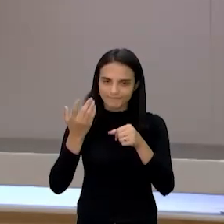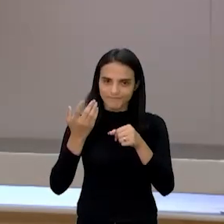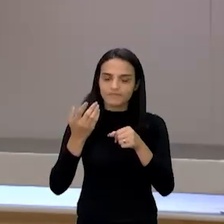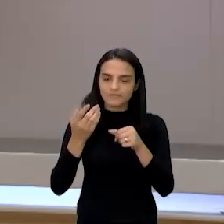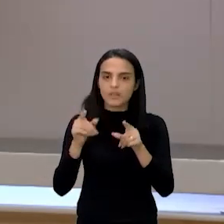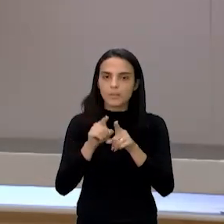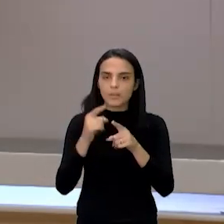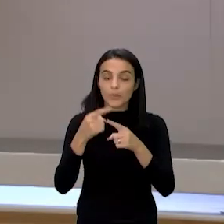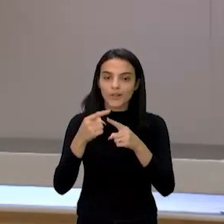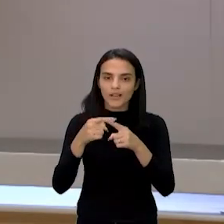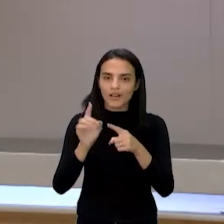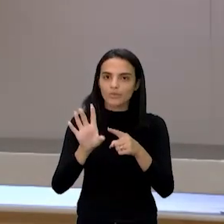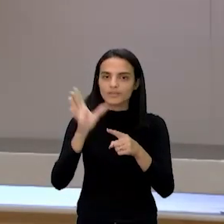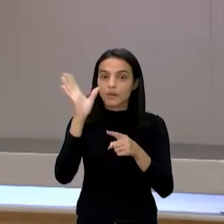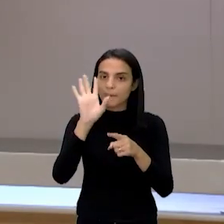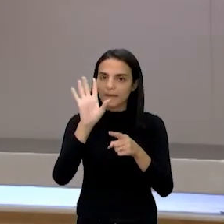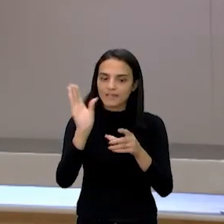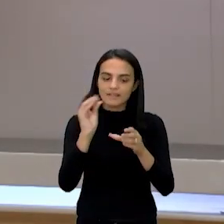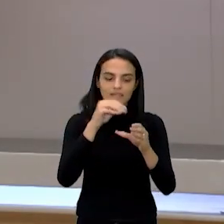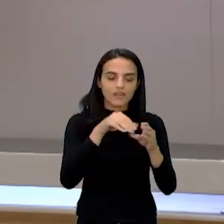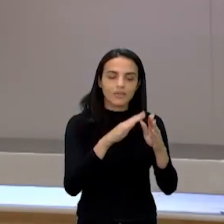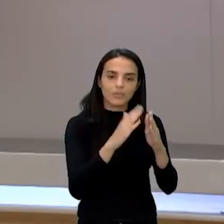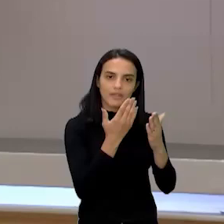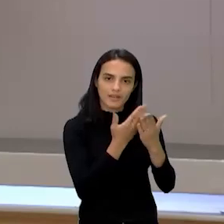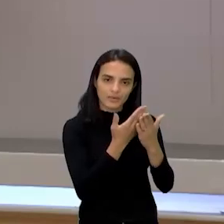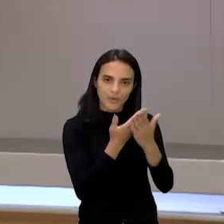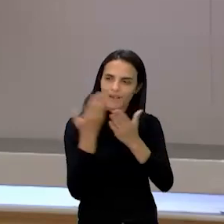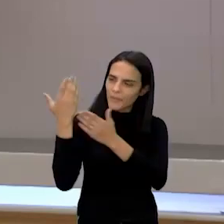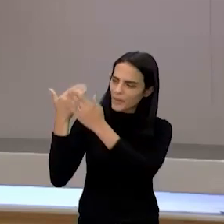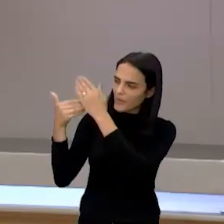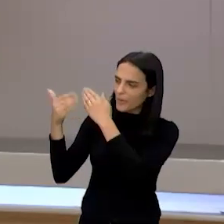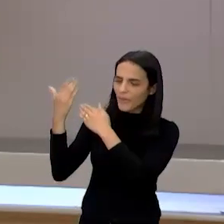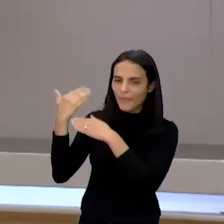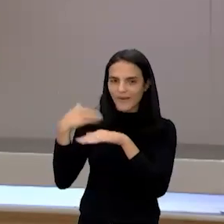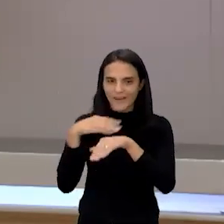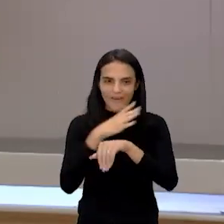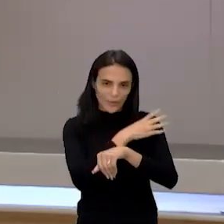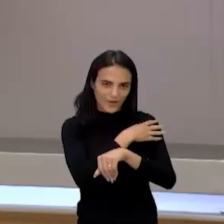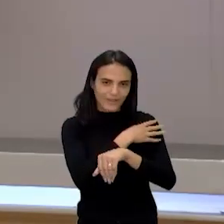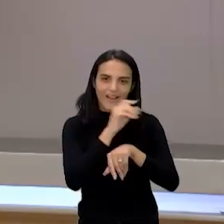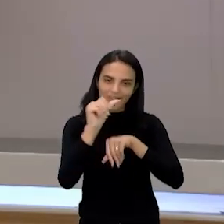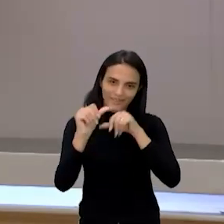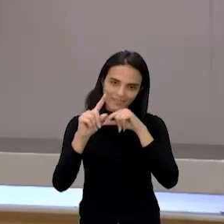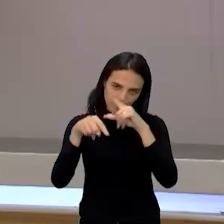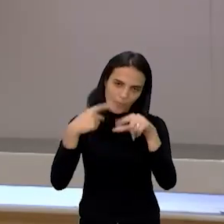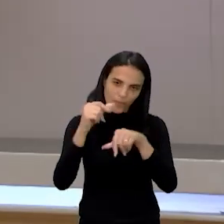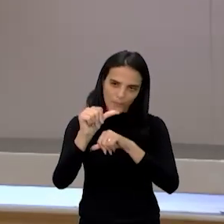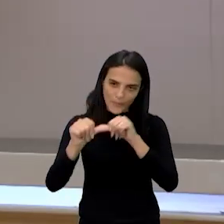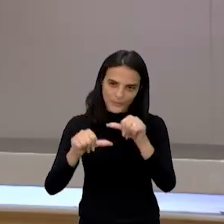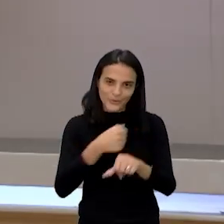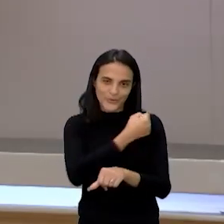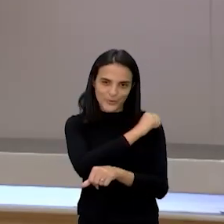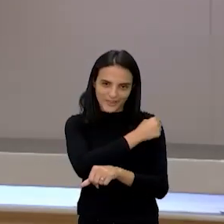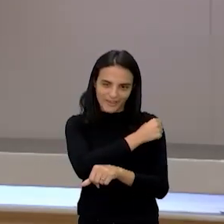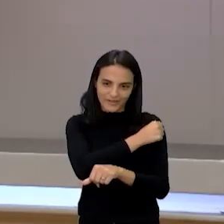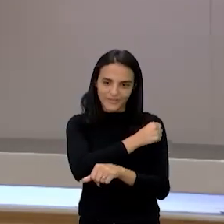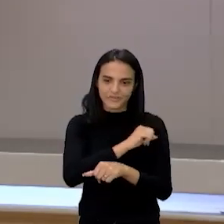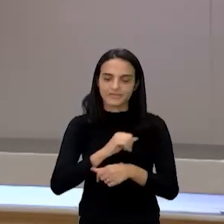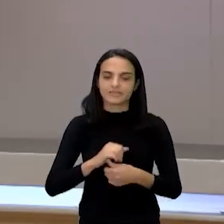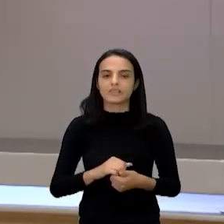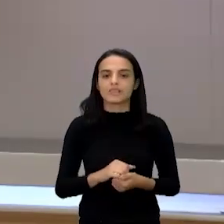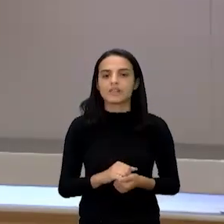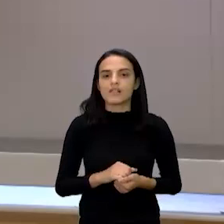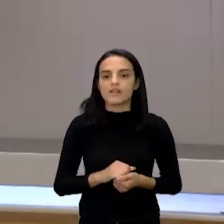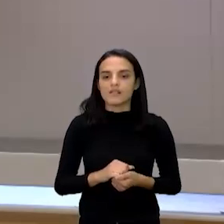eu ainda no colégio, o que era antigamente quarta série, depois virou oitava